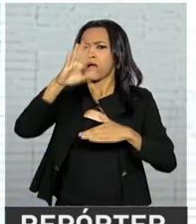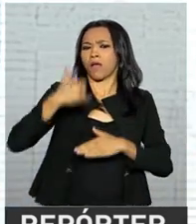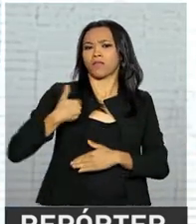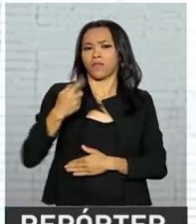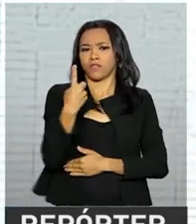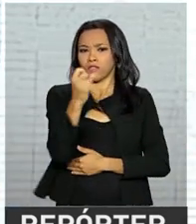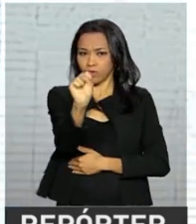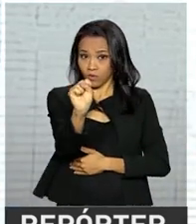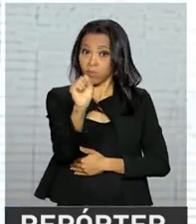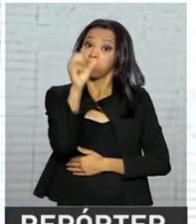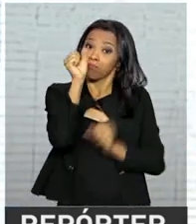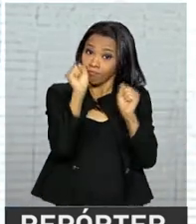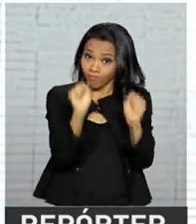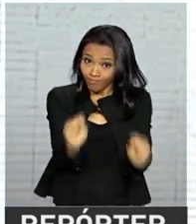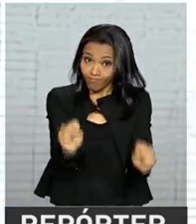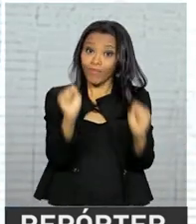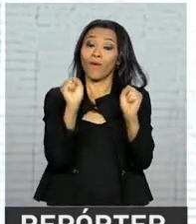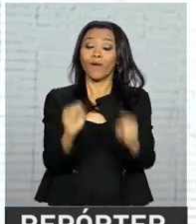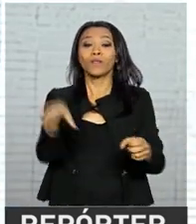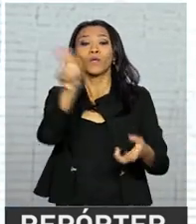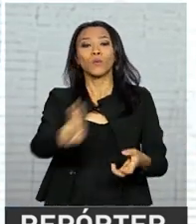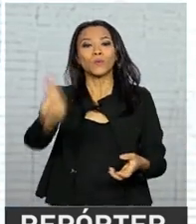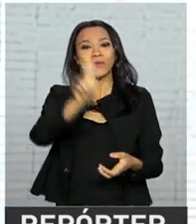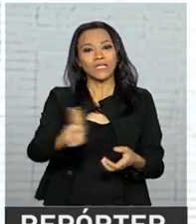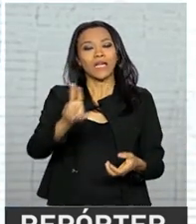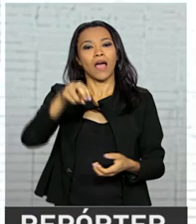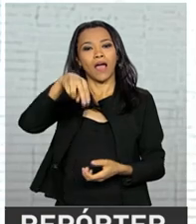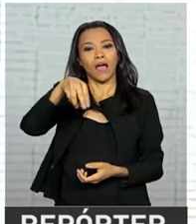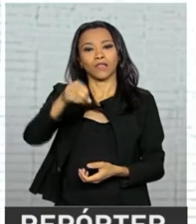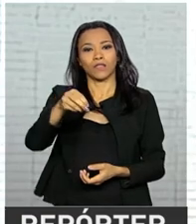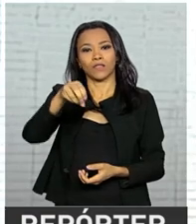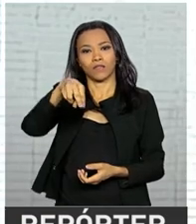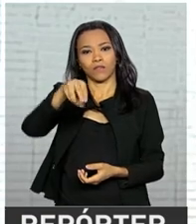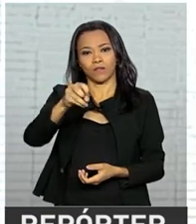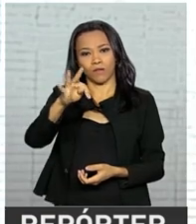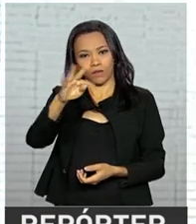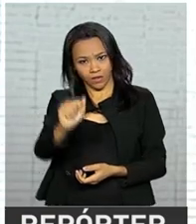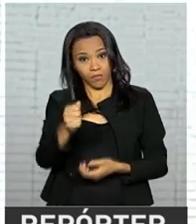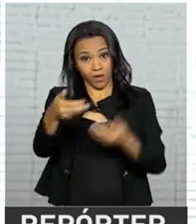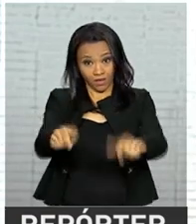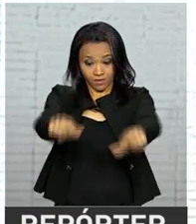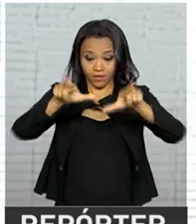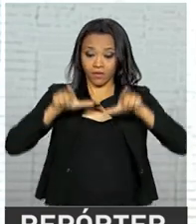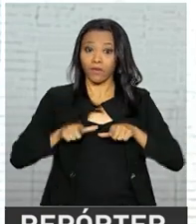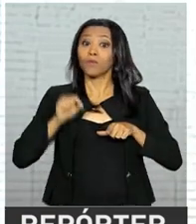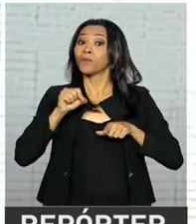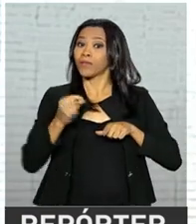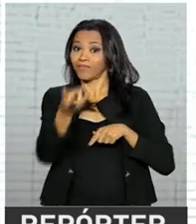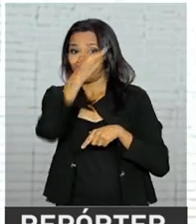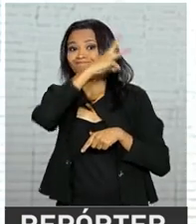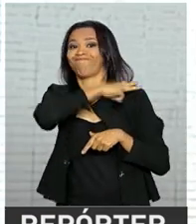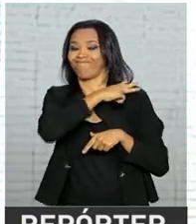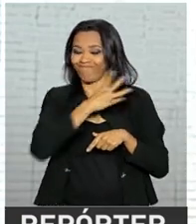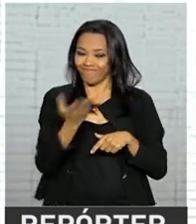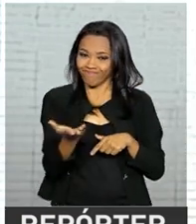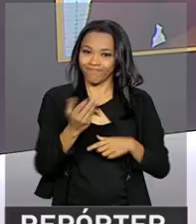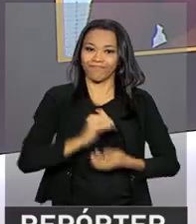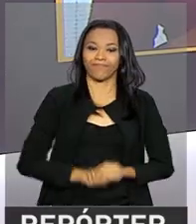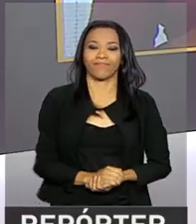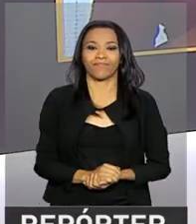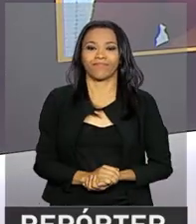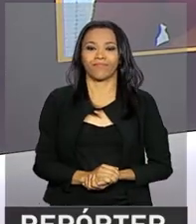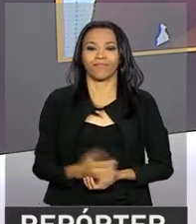18 anos podem ainda usar o Enem para receber a certificação do ensino médio Leandro